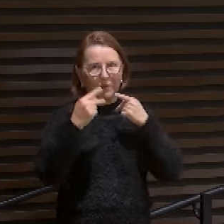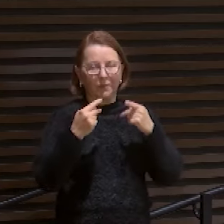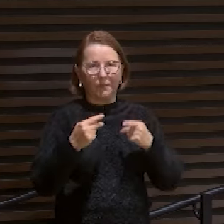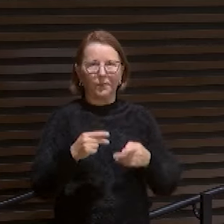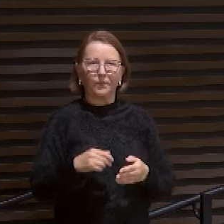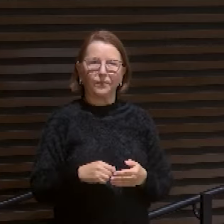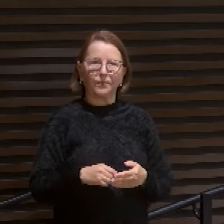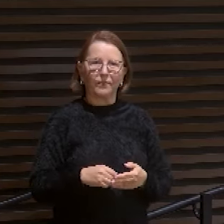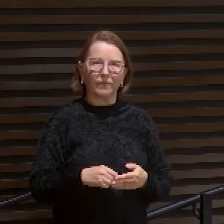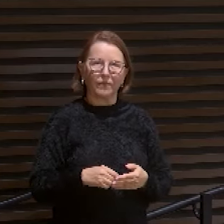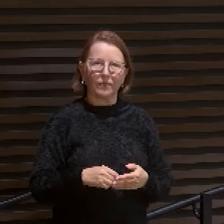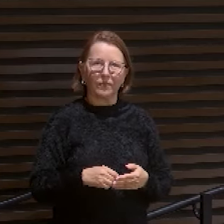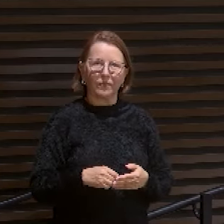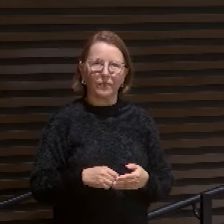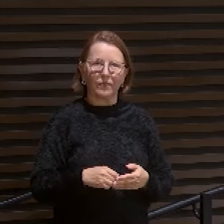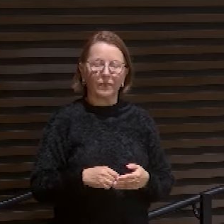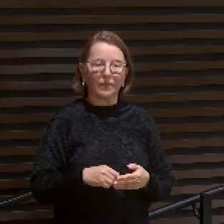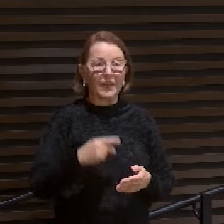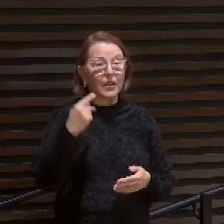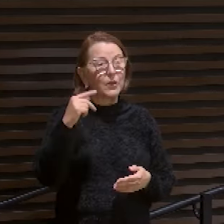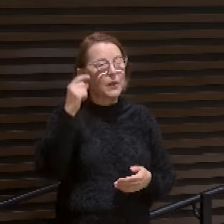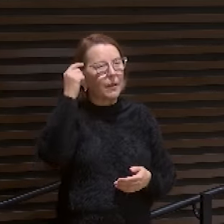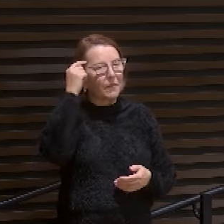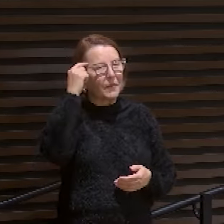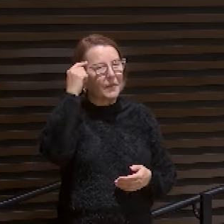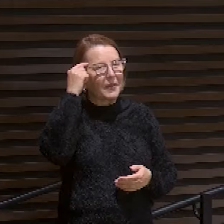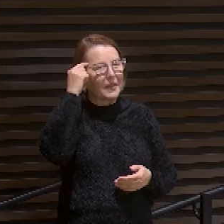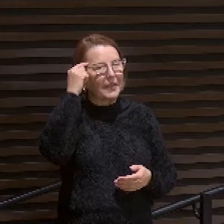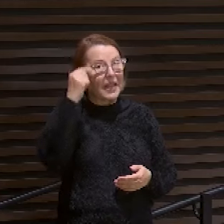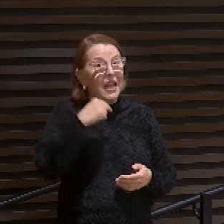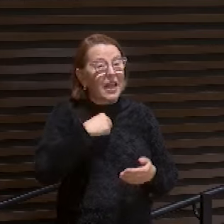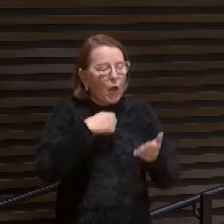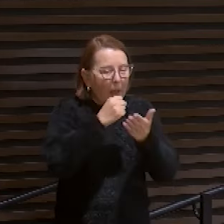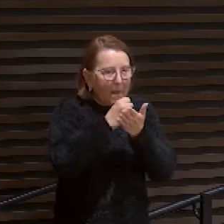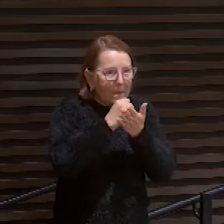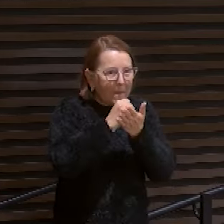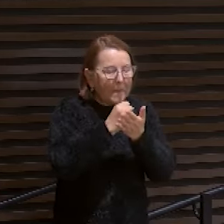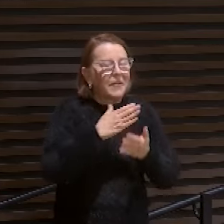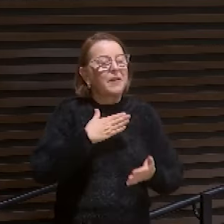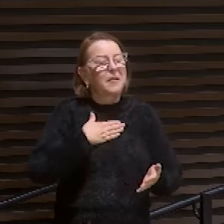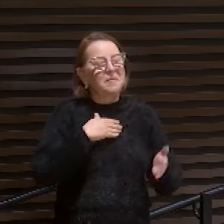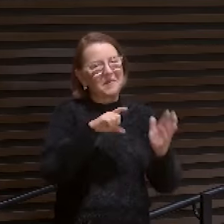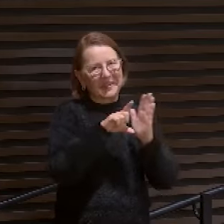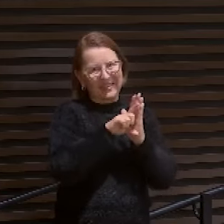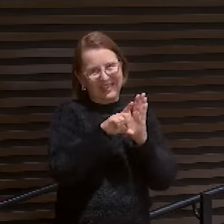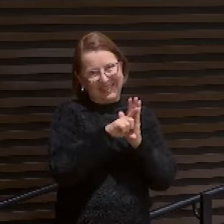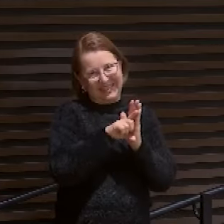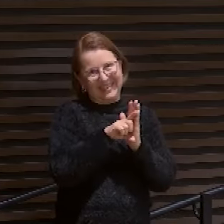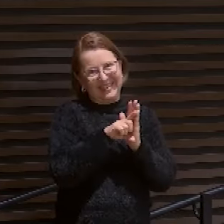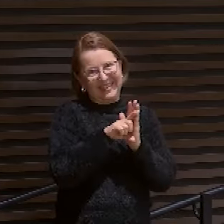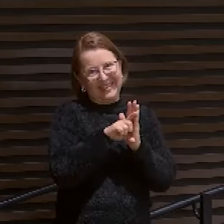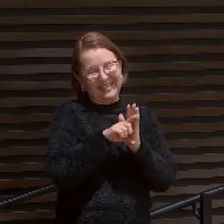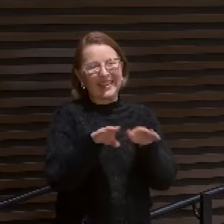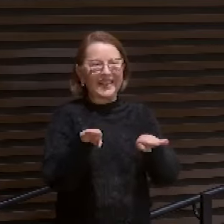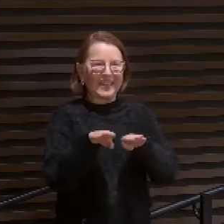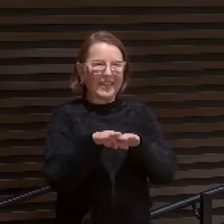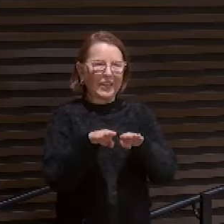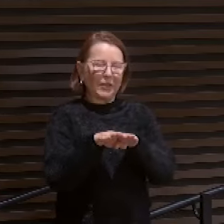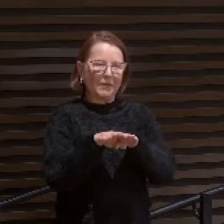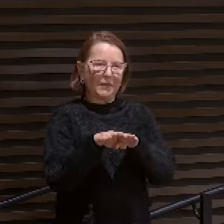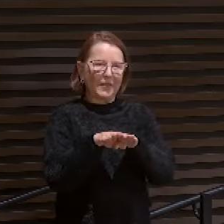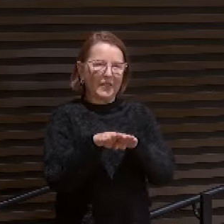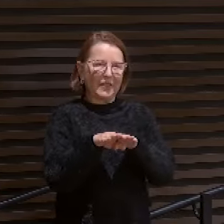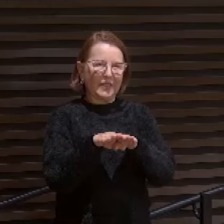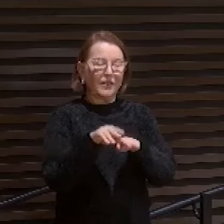Nas suas mentes imprimirei as minhas leis. Também sobre os